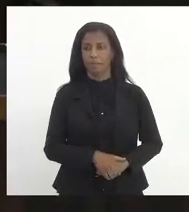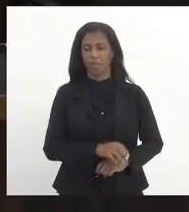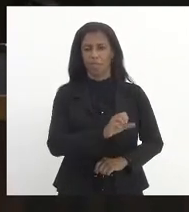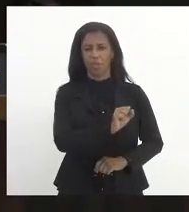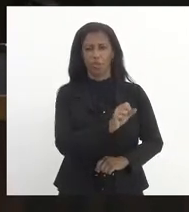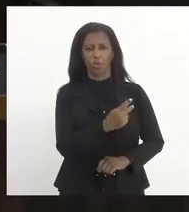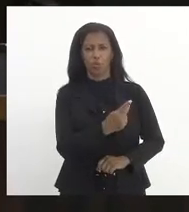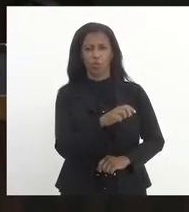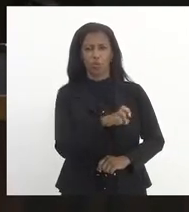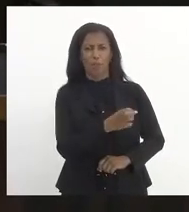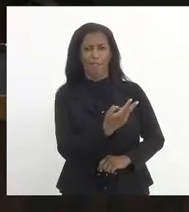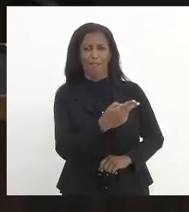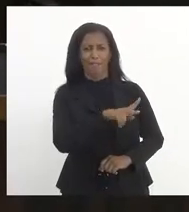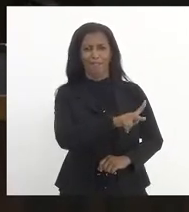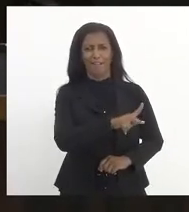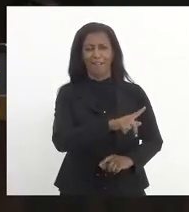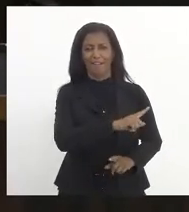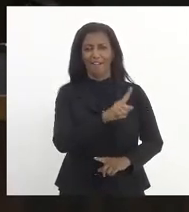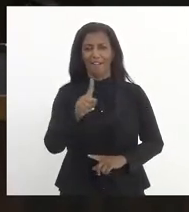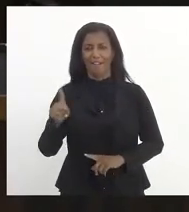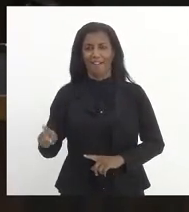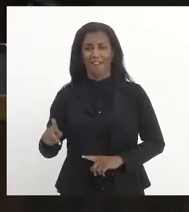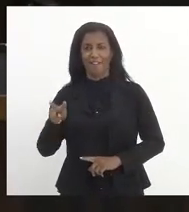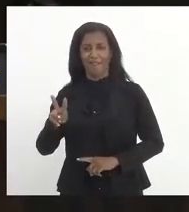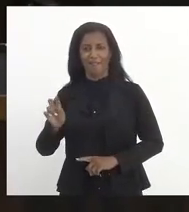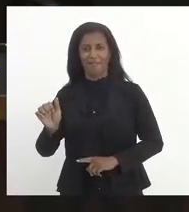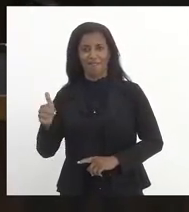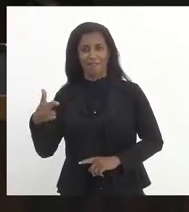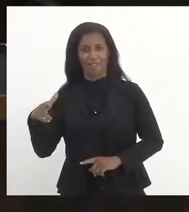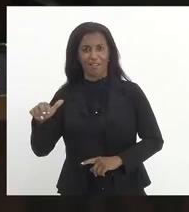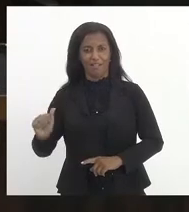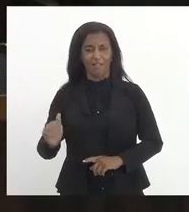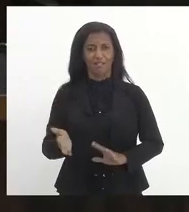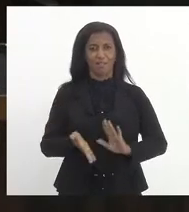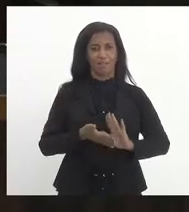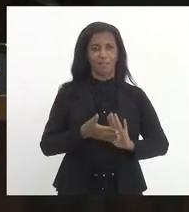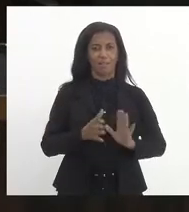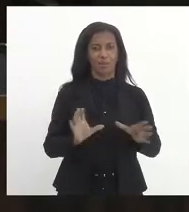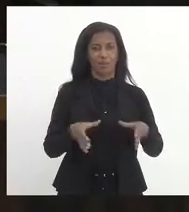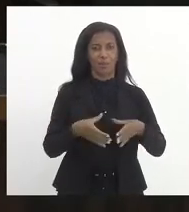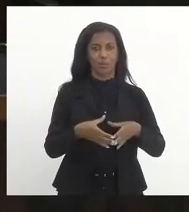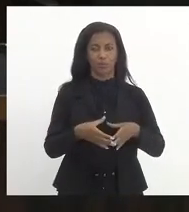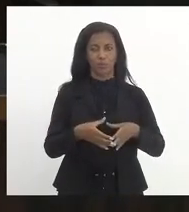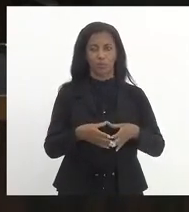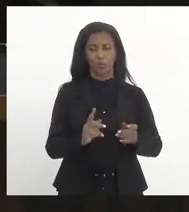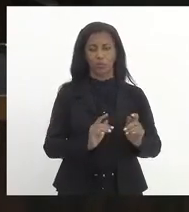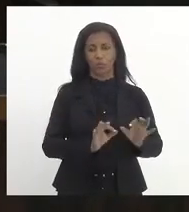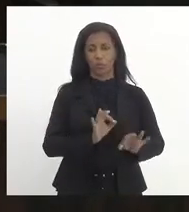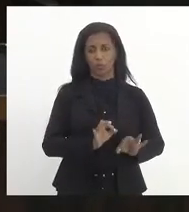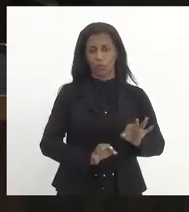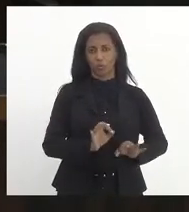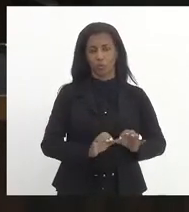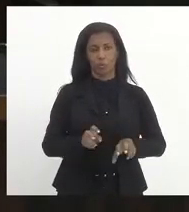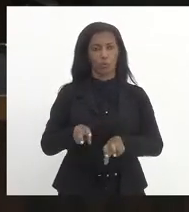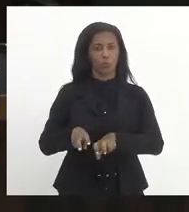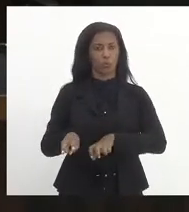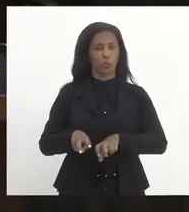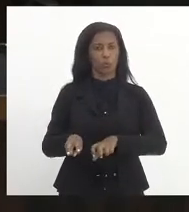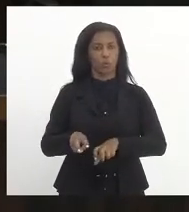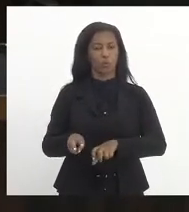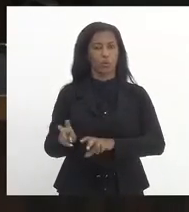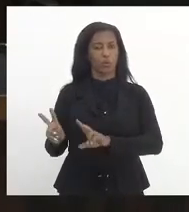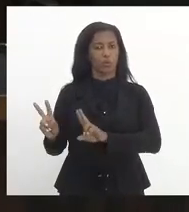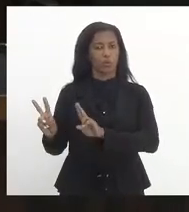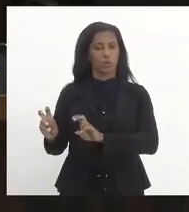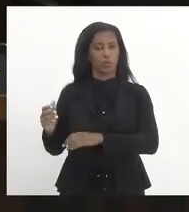Chueque até Cambotá, no município de Valença, no estado do Rio de Janeiro, pendendo de pareceres das comissões de Constituição e Justiça, de Transporte, de Assuntos